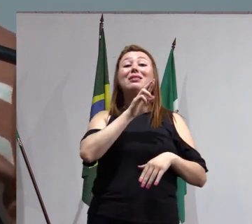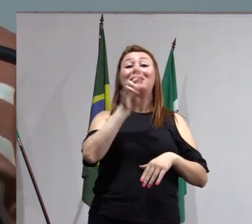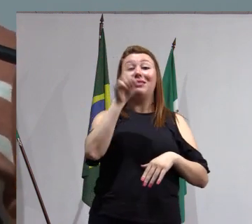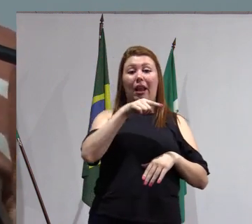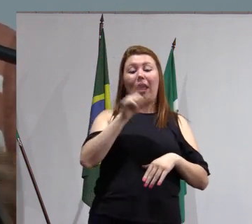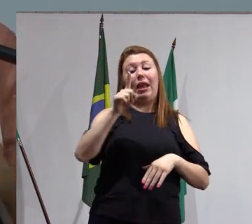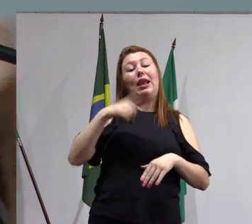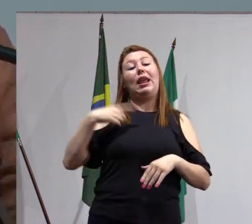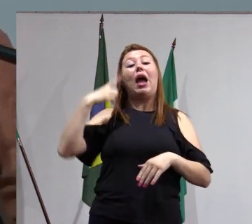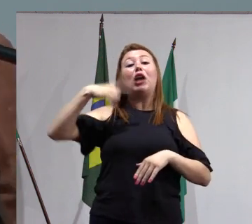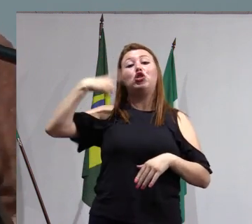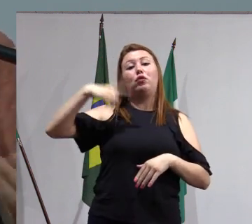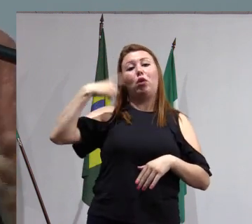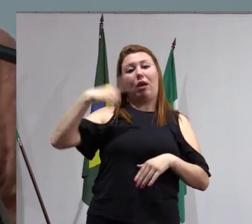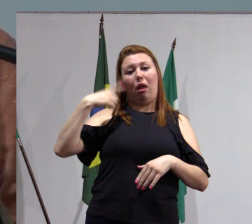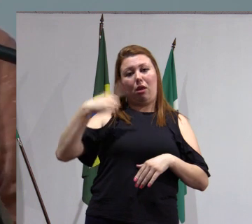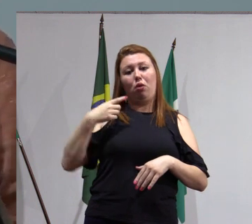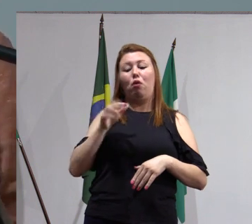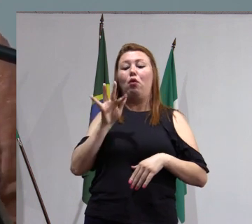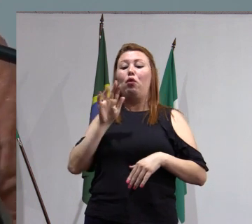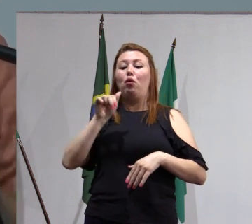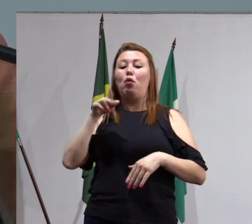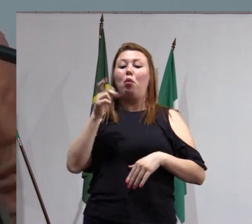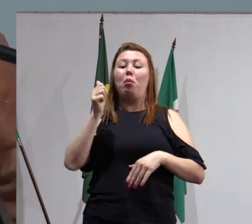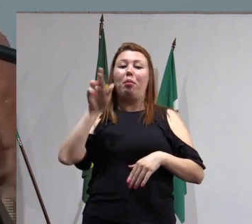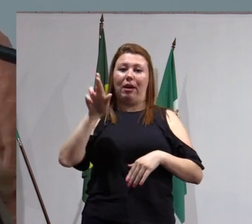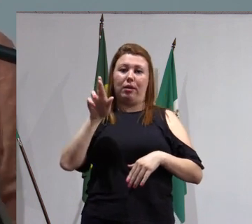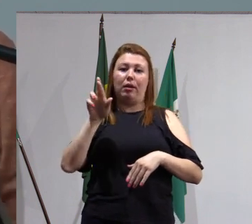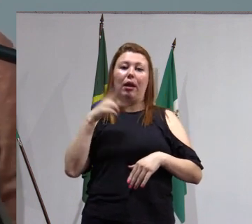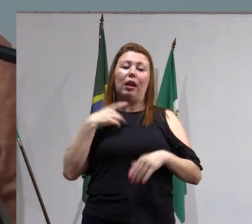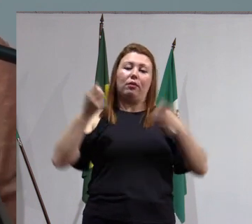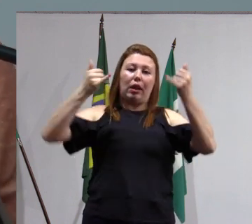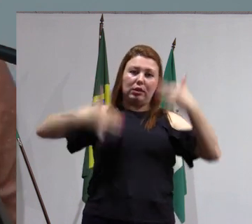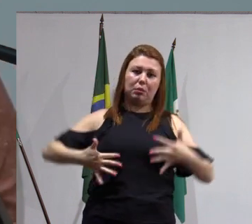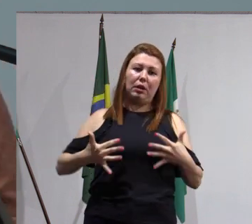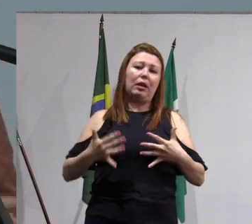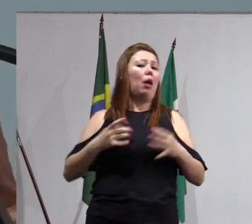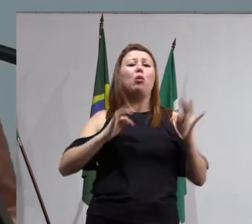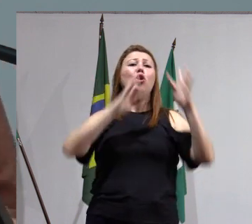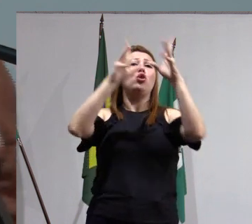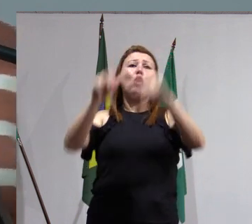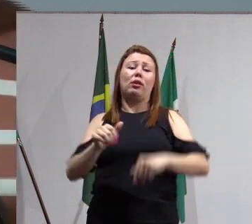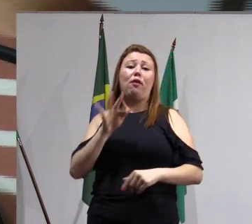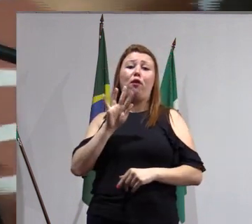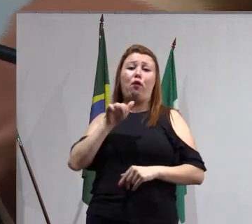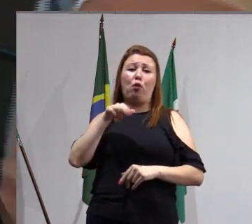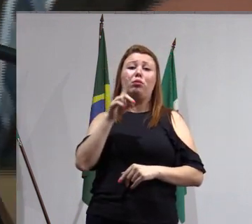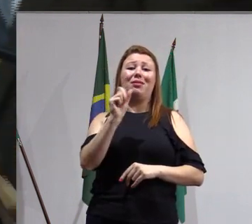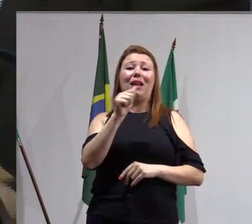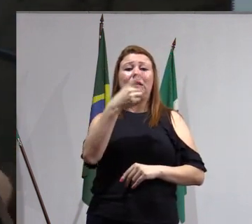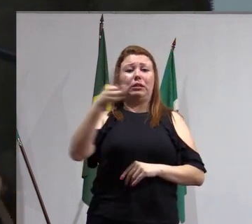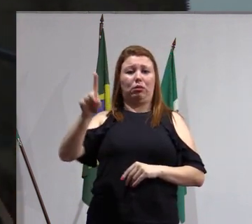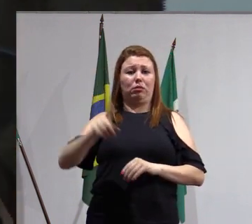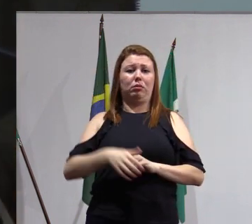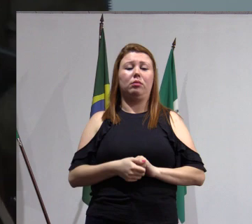FUNPAR, né, e que vai falar pelas duas fundações e também por todas as fundações. Obrigada.